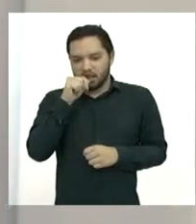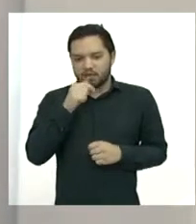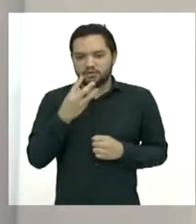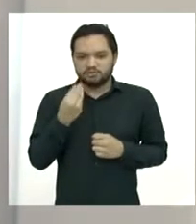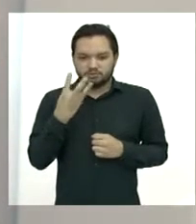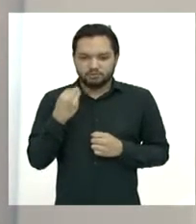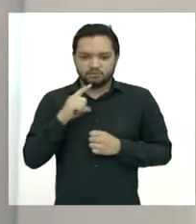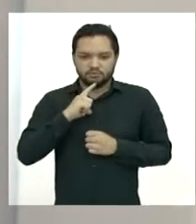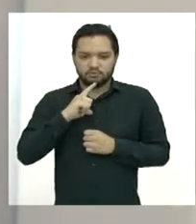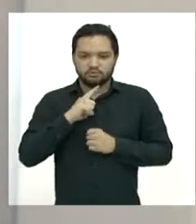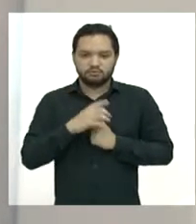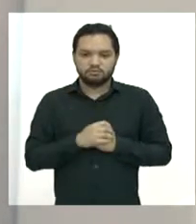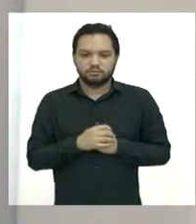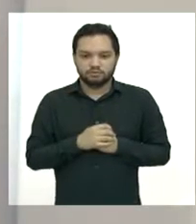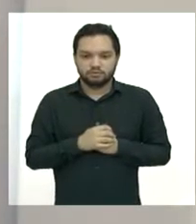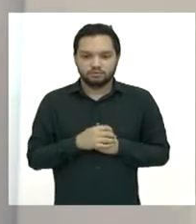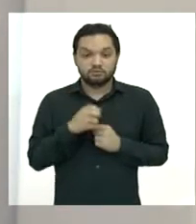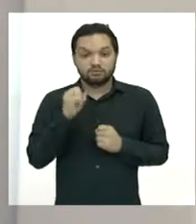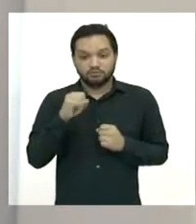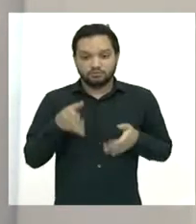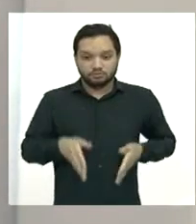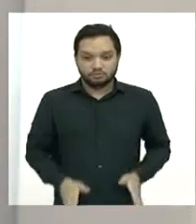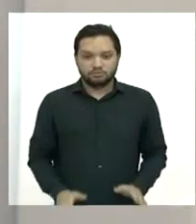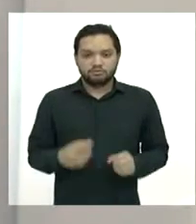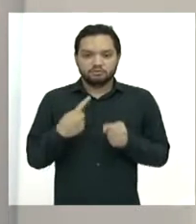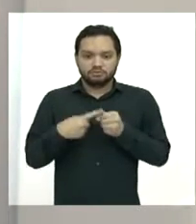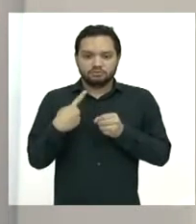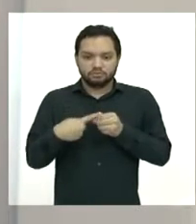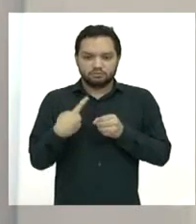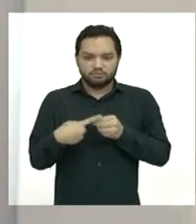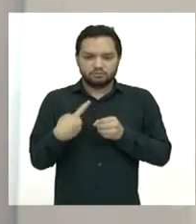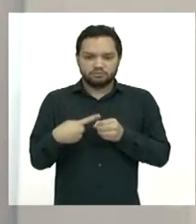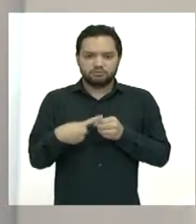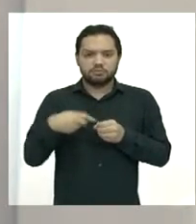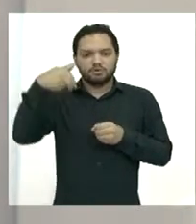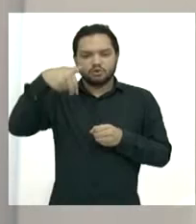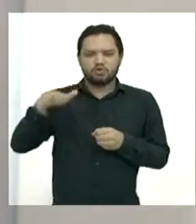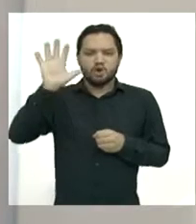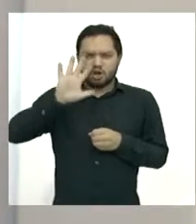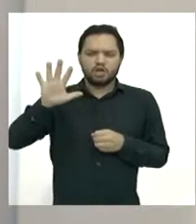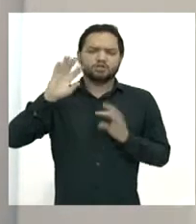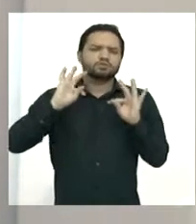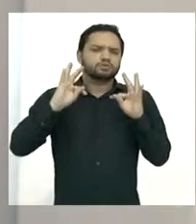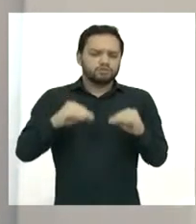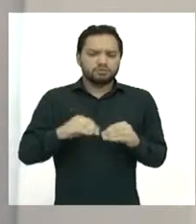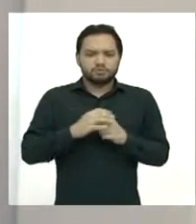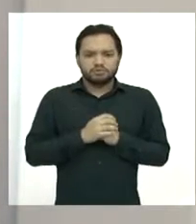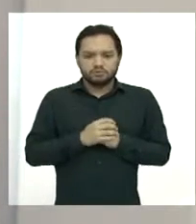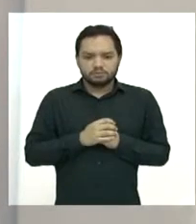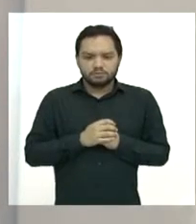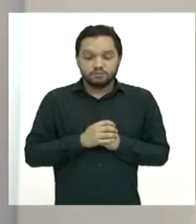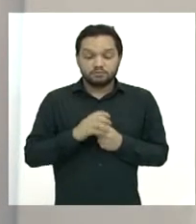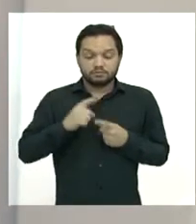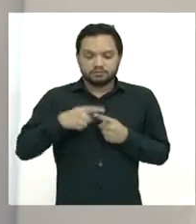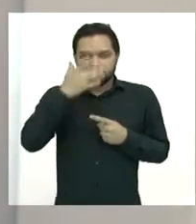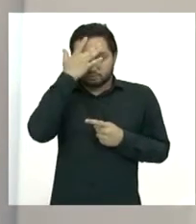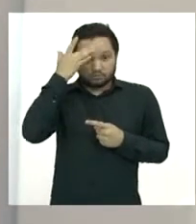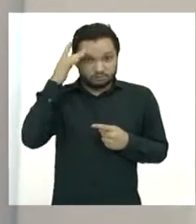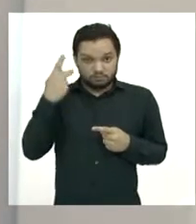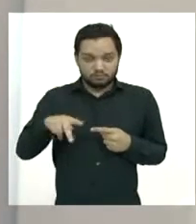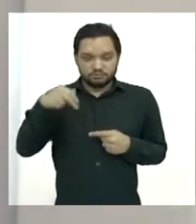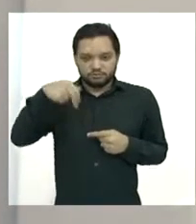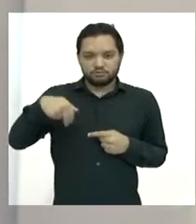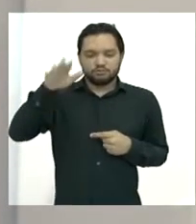gente conseguiu. Então assim, quando você é do interior, acho que você se prepara, como o nordestino de uma forma geral. essa história do nordestino,